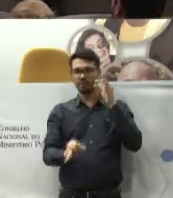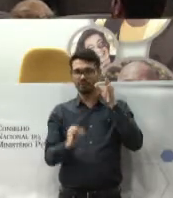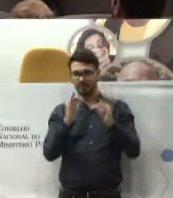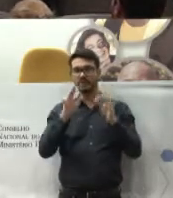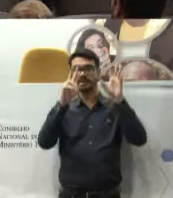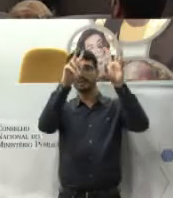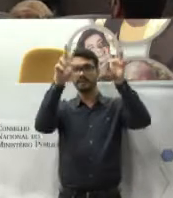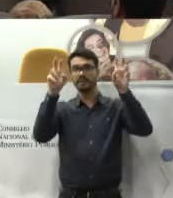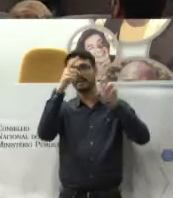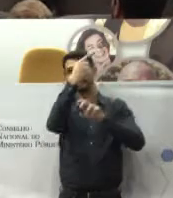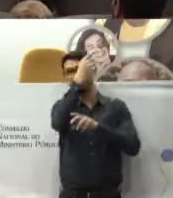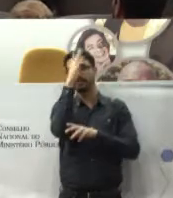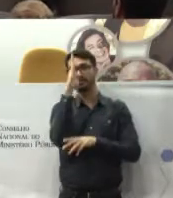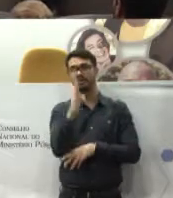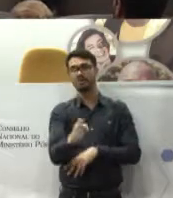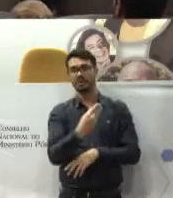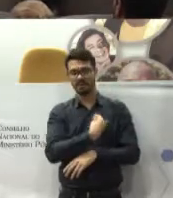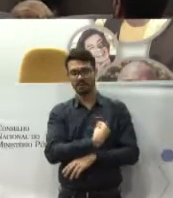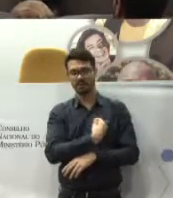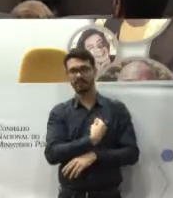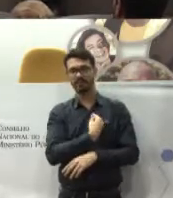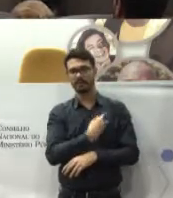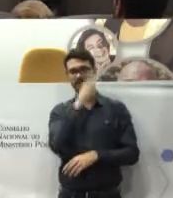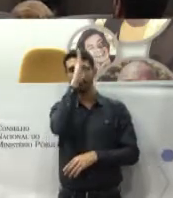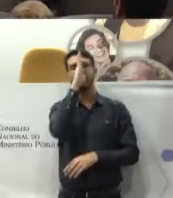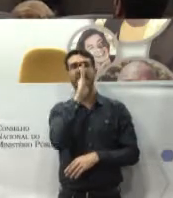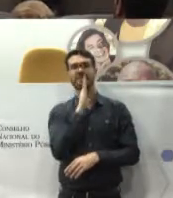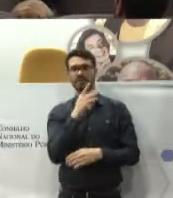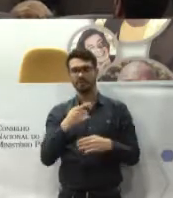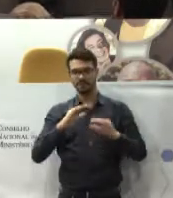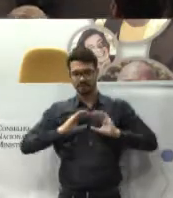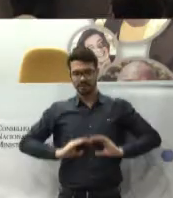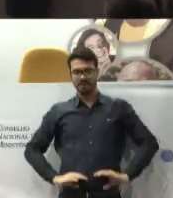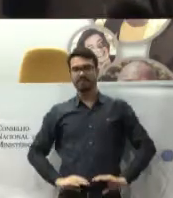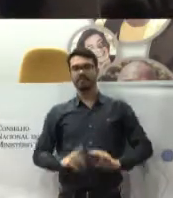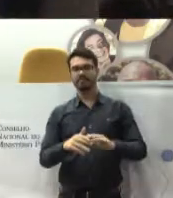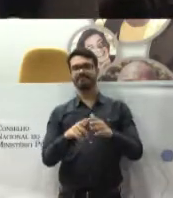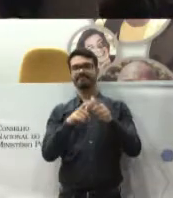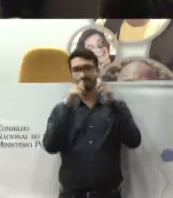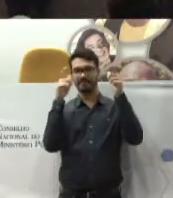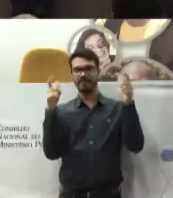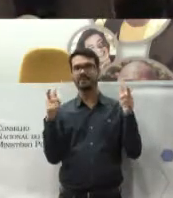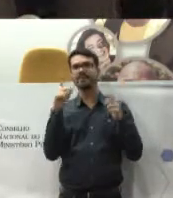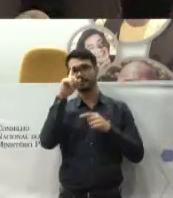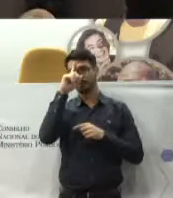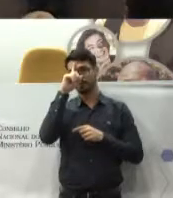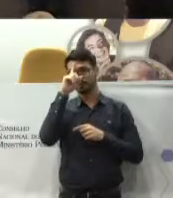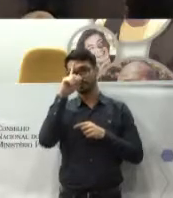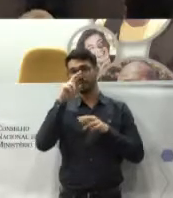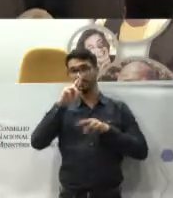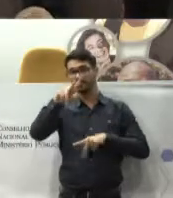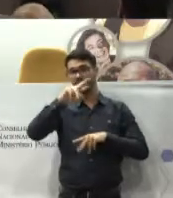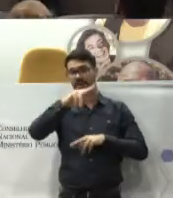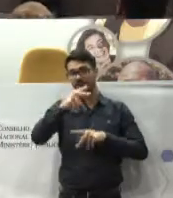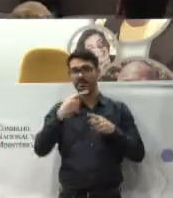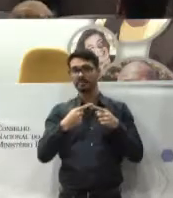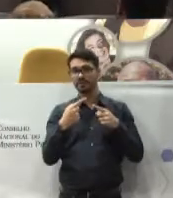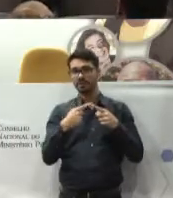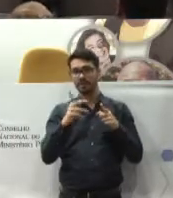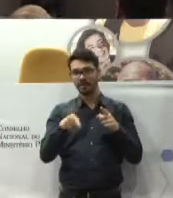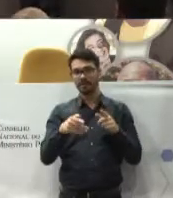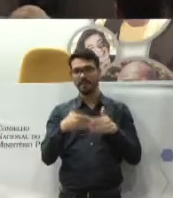tema que tem uma repercussão direta nas nossas vidas e que, sem dúvida nenhuma, pode fazer uma grande diferença por se tratar do principal benefício